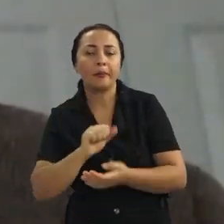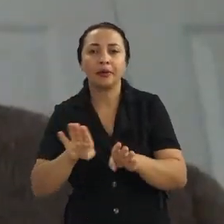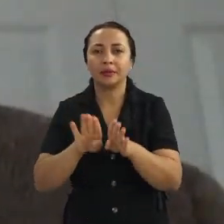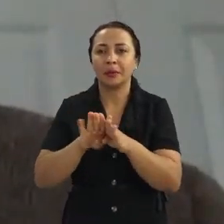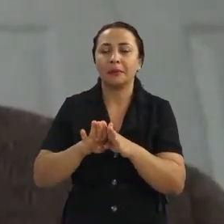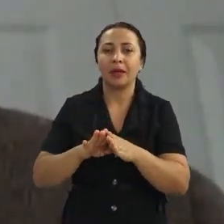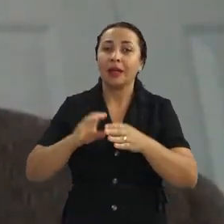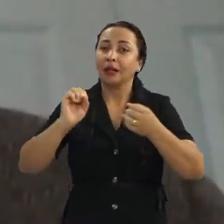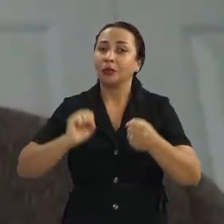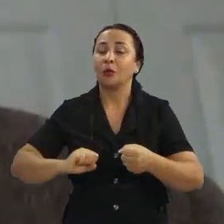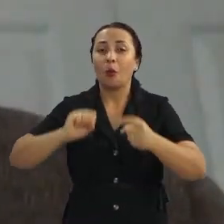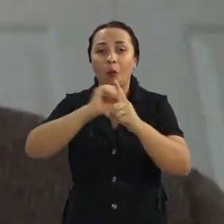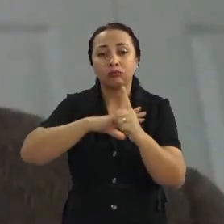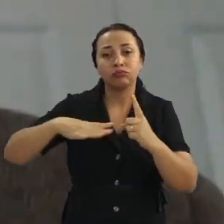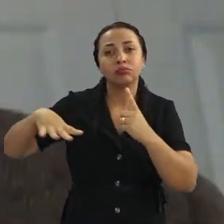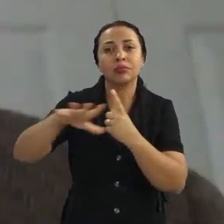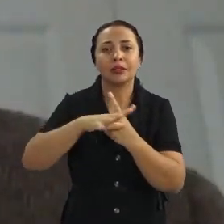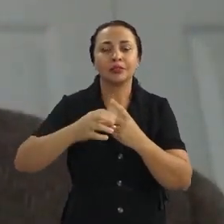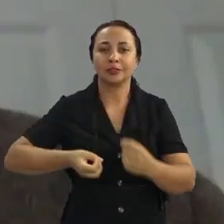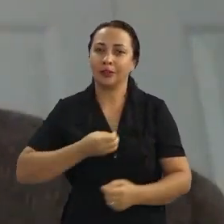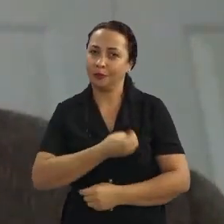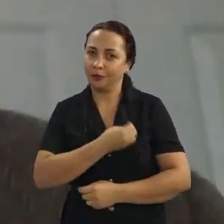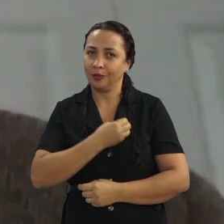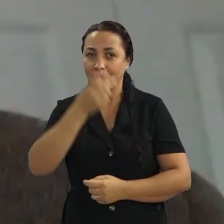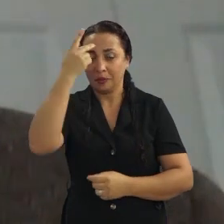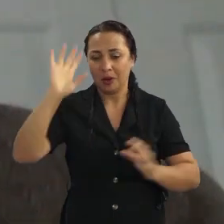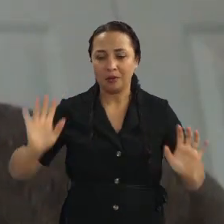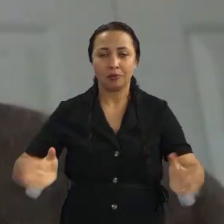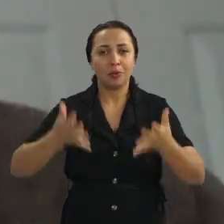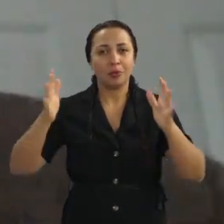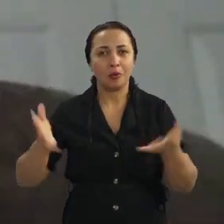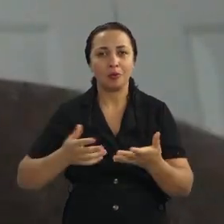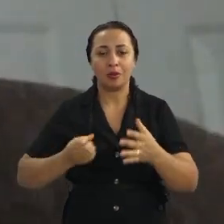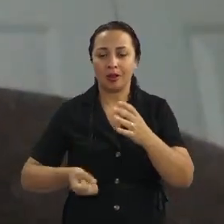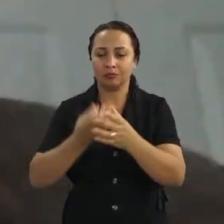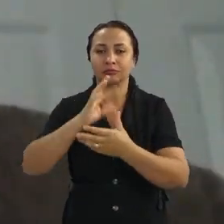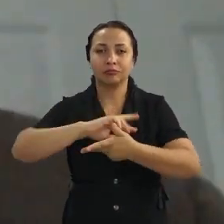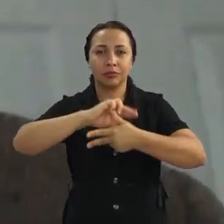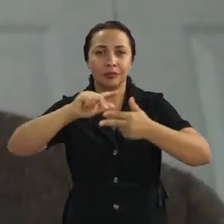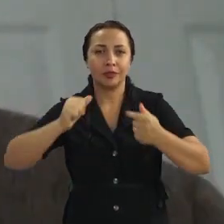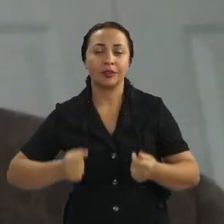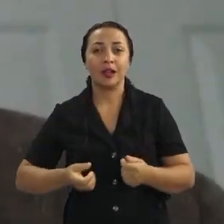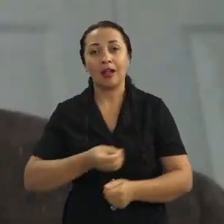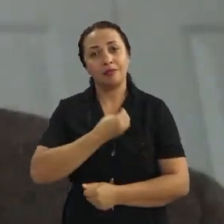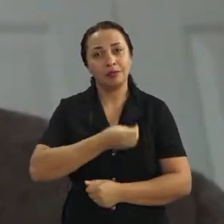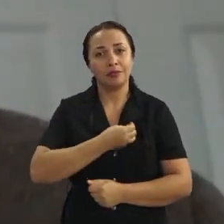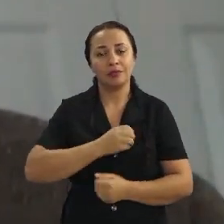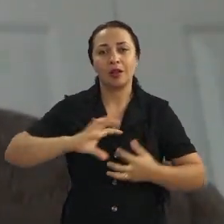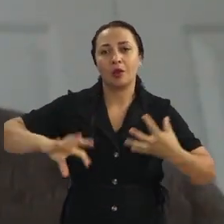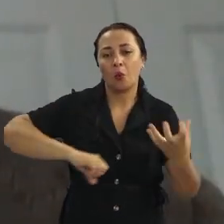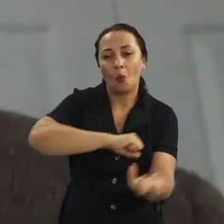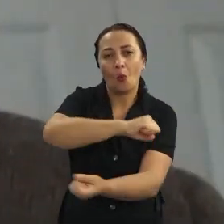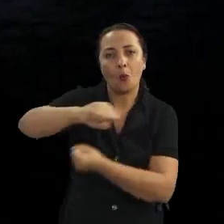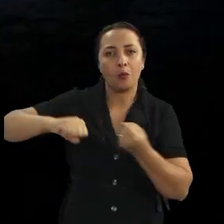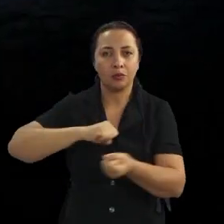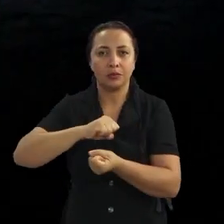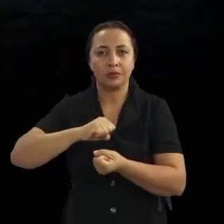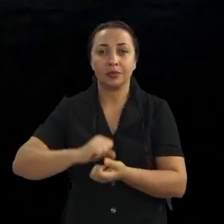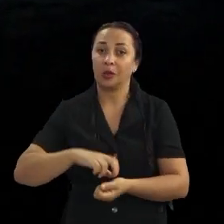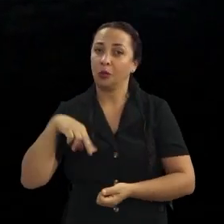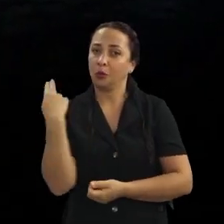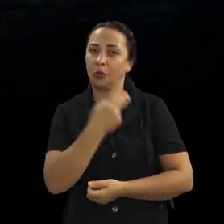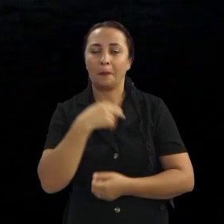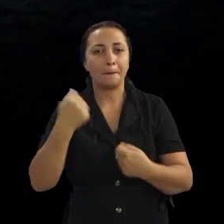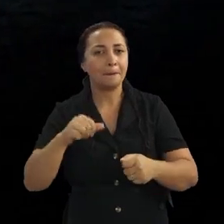proveito da resiliência do ecossistema em que vivem para promover biodiversidade e viver de forma sustentável